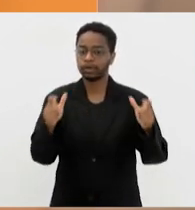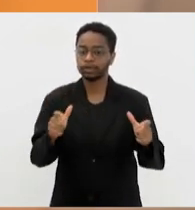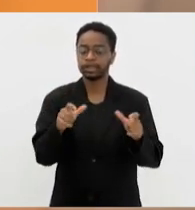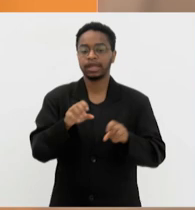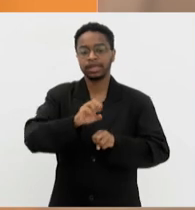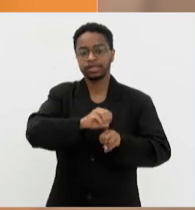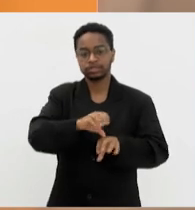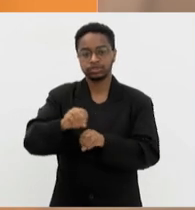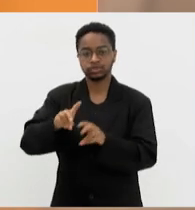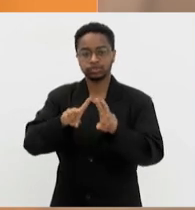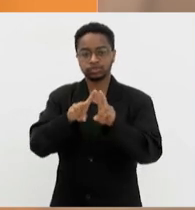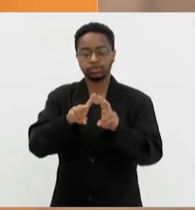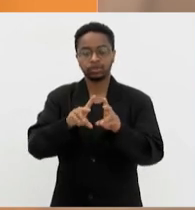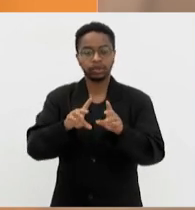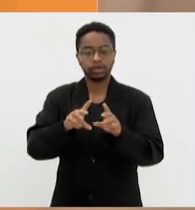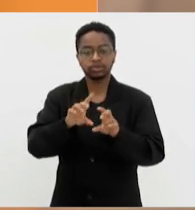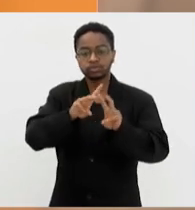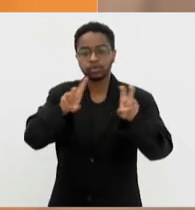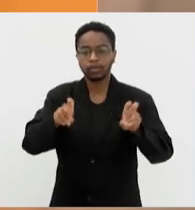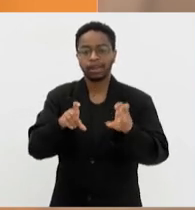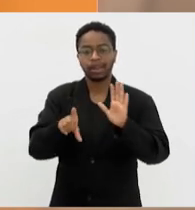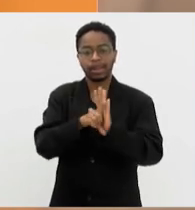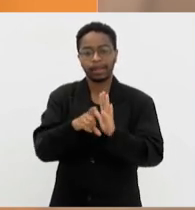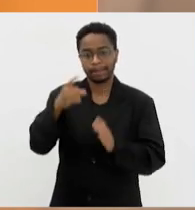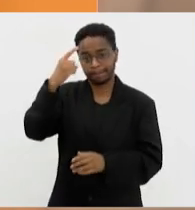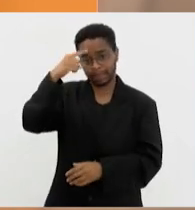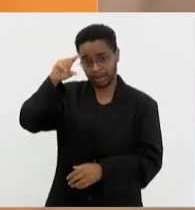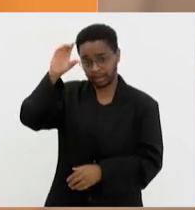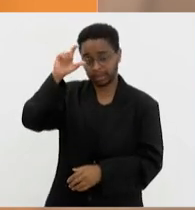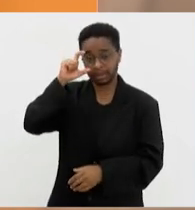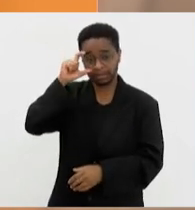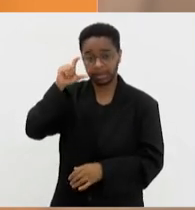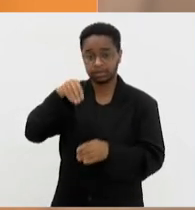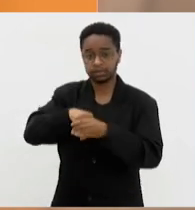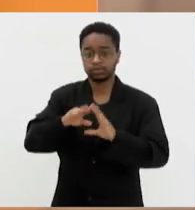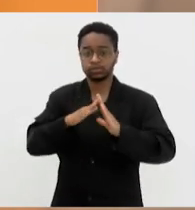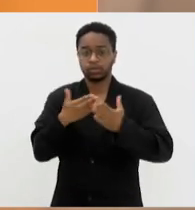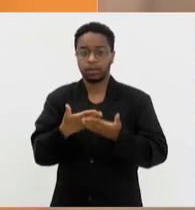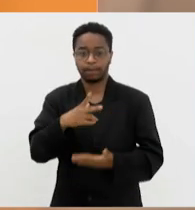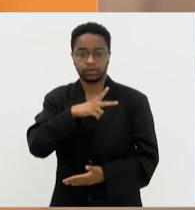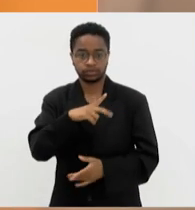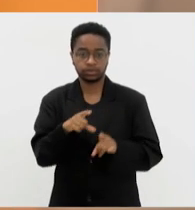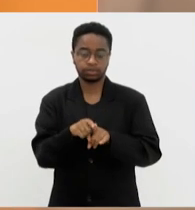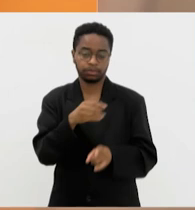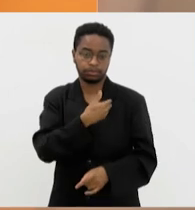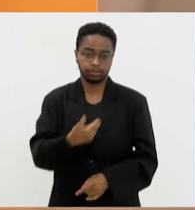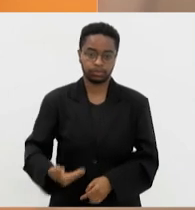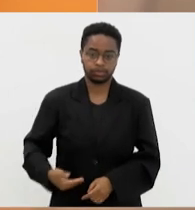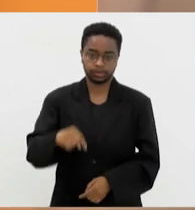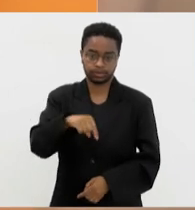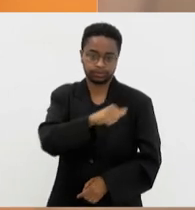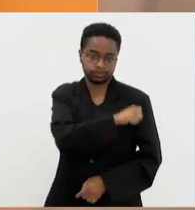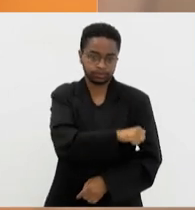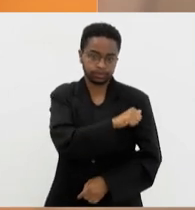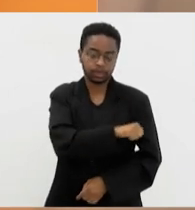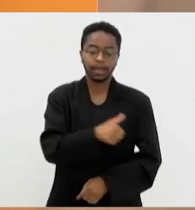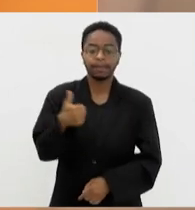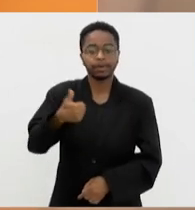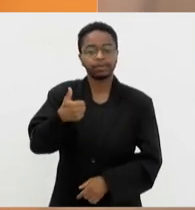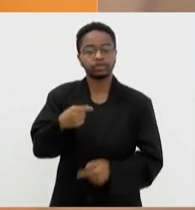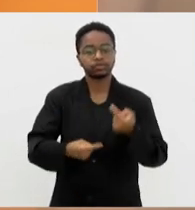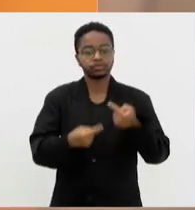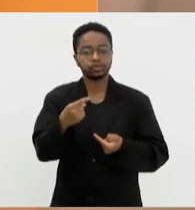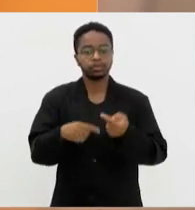ensino sobre a Lei Maria da Penha em escolas públicas e privadas do Estado. Em primeira discussão, projeto